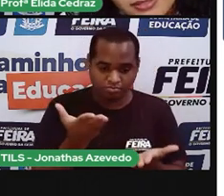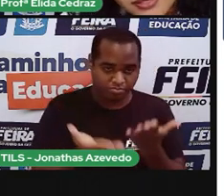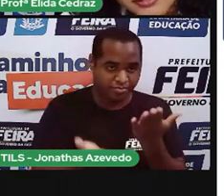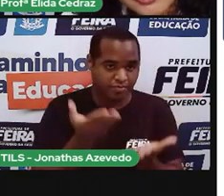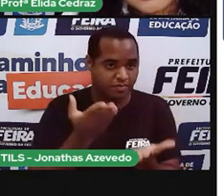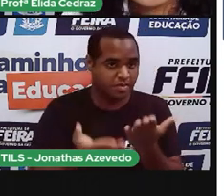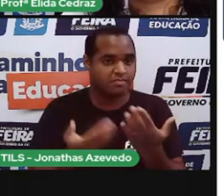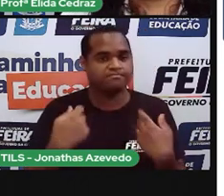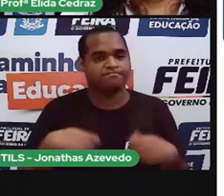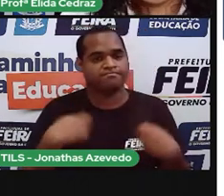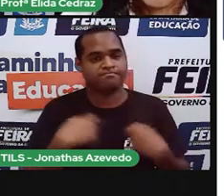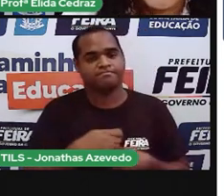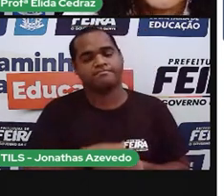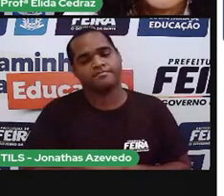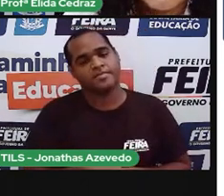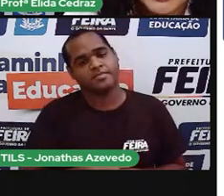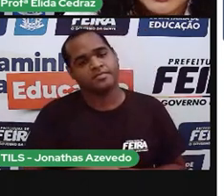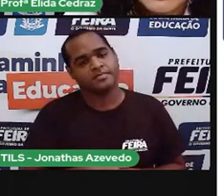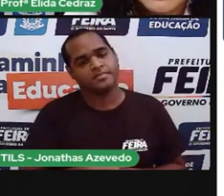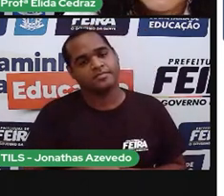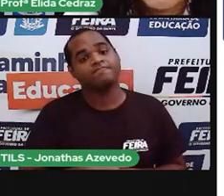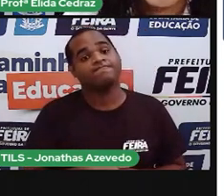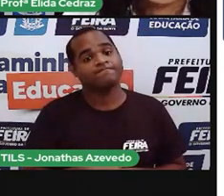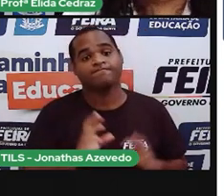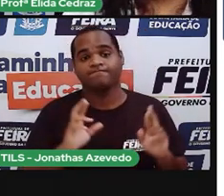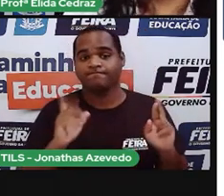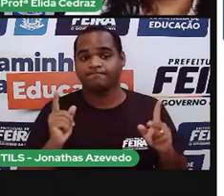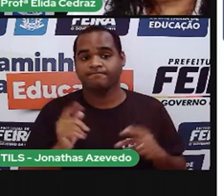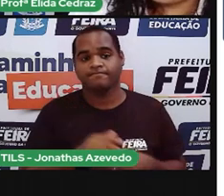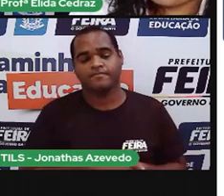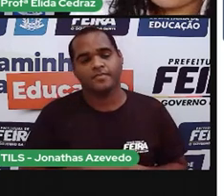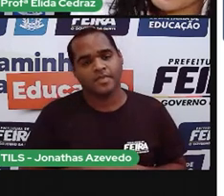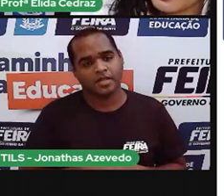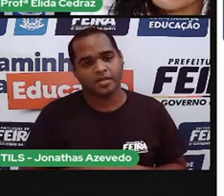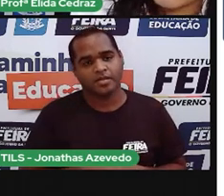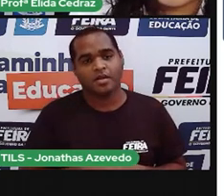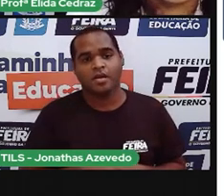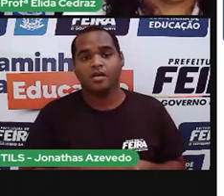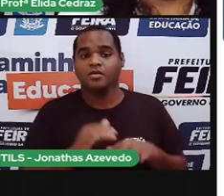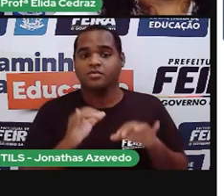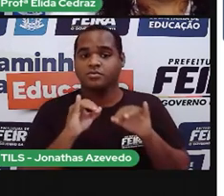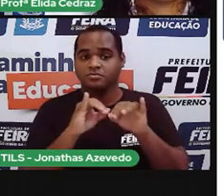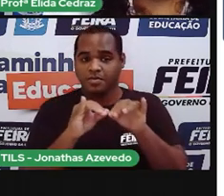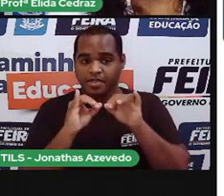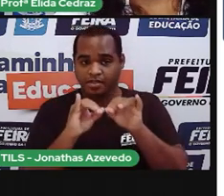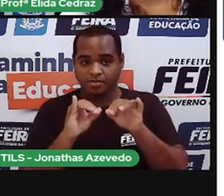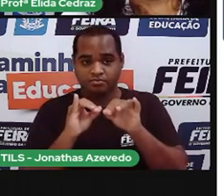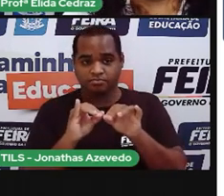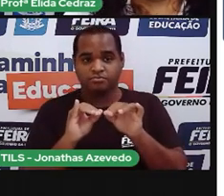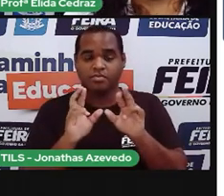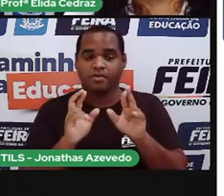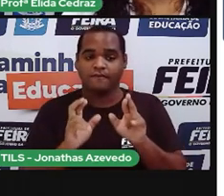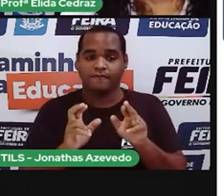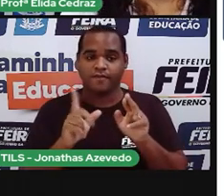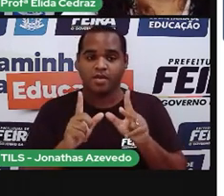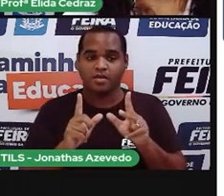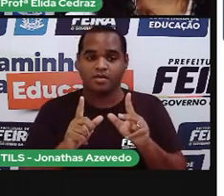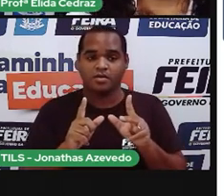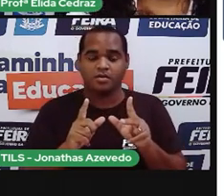balança. Olha a diferença. No supermercado, As coisas são